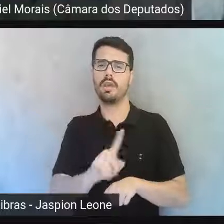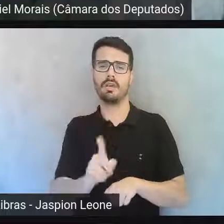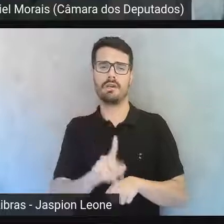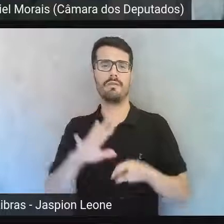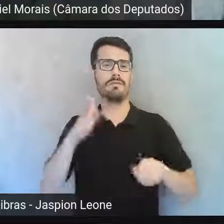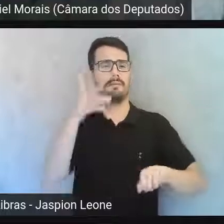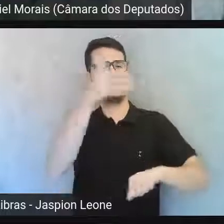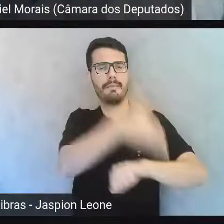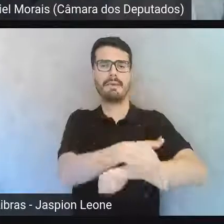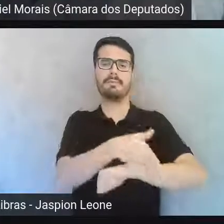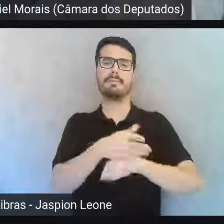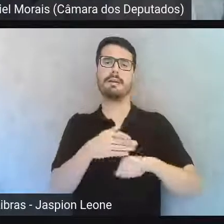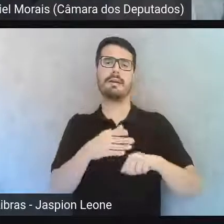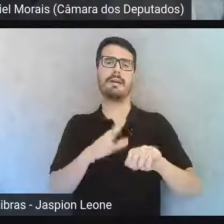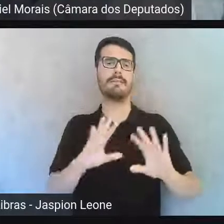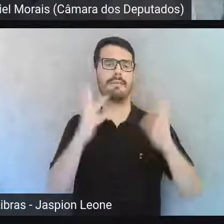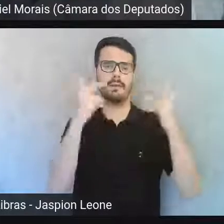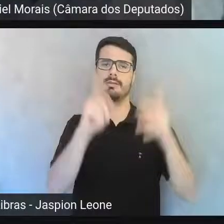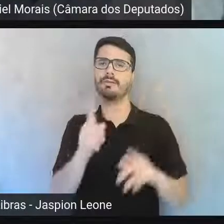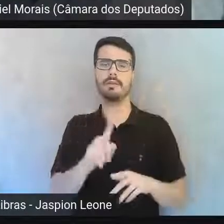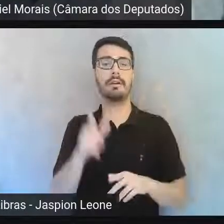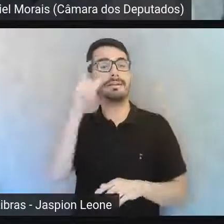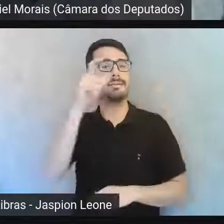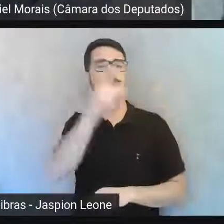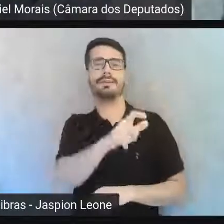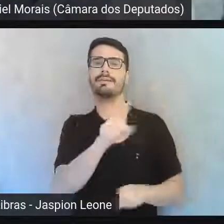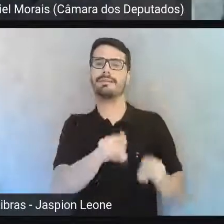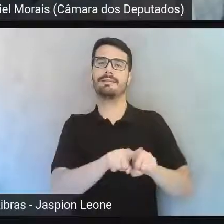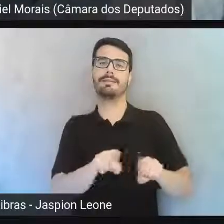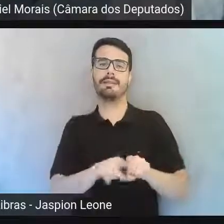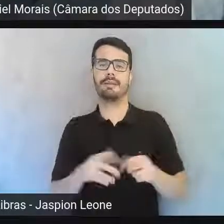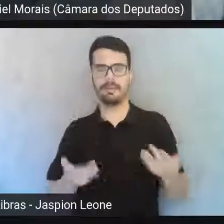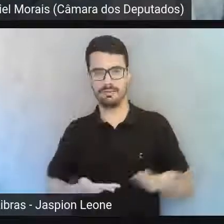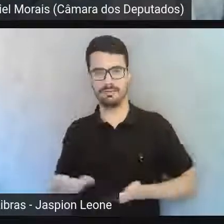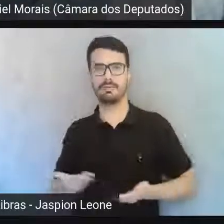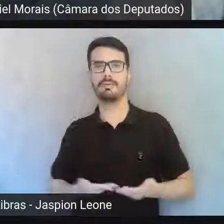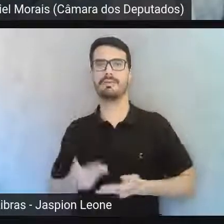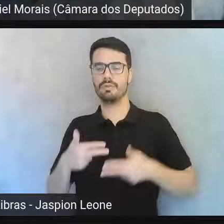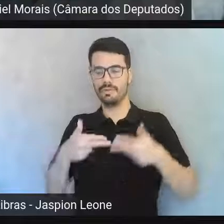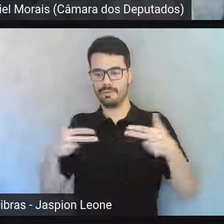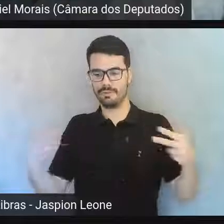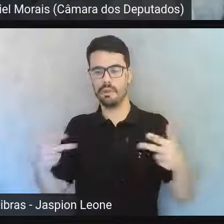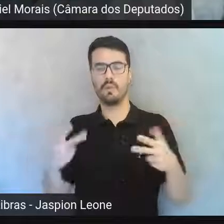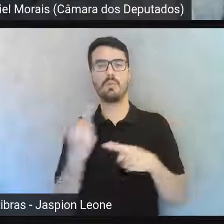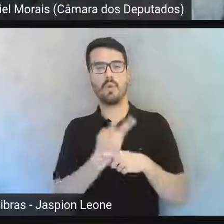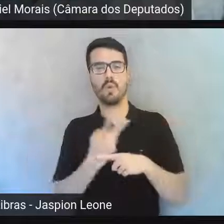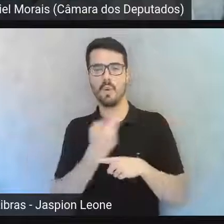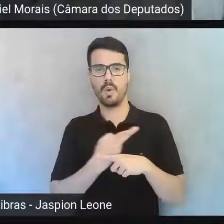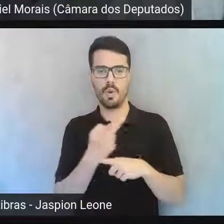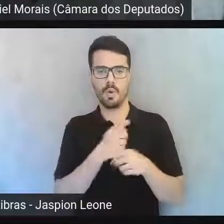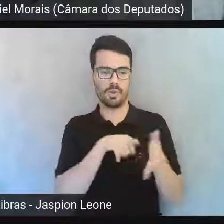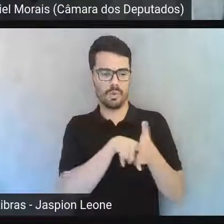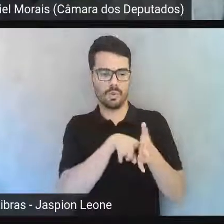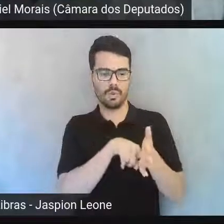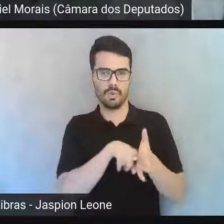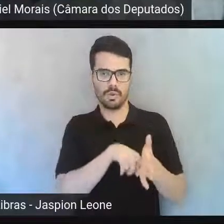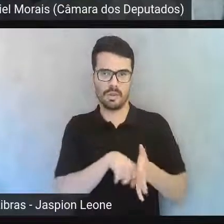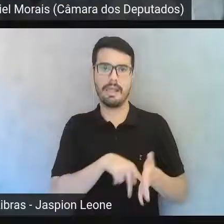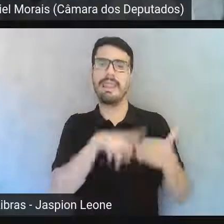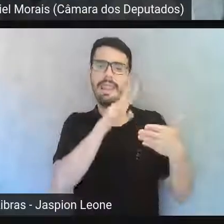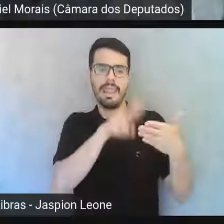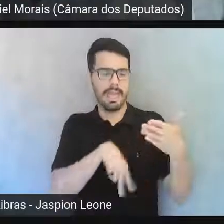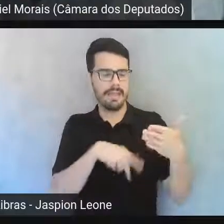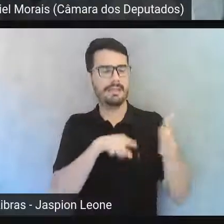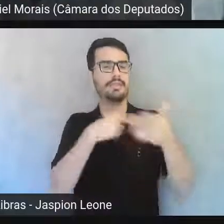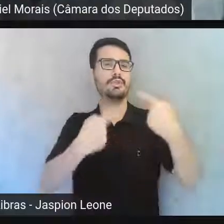eventos, em cursos. Se vem do interesse do servidor sentar, buscar informação e ler. Sentar e ler,